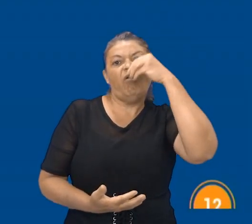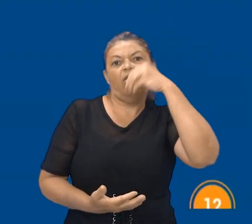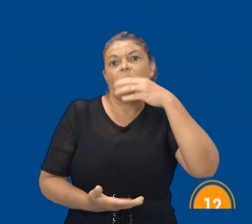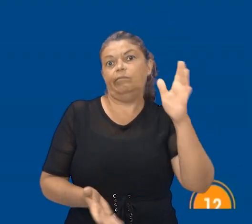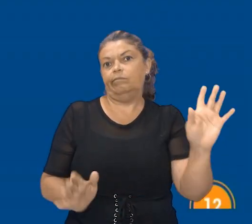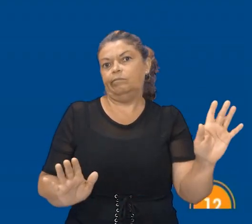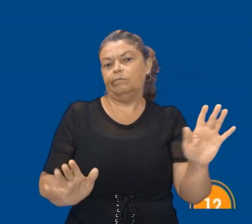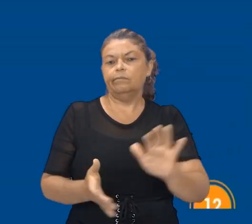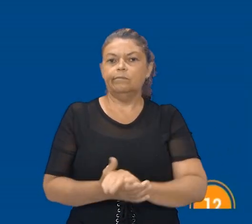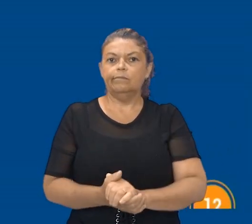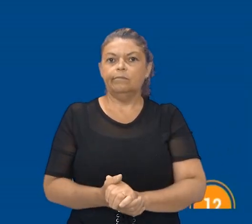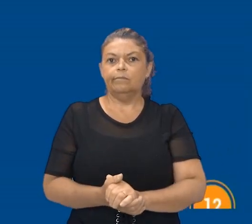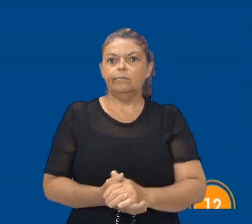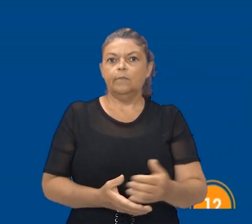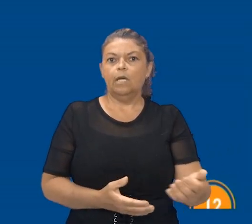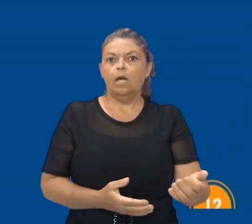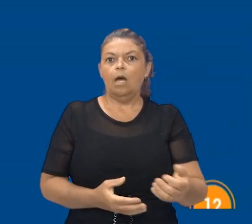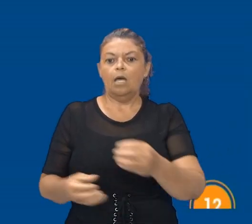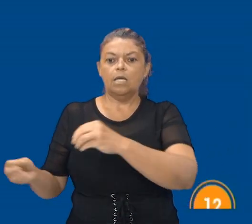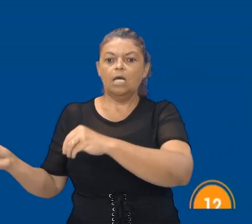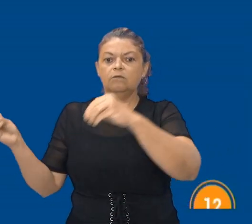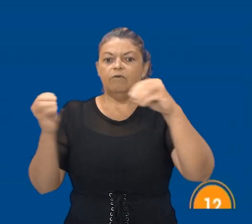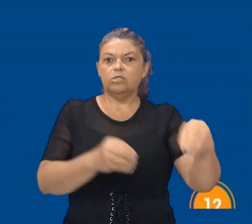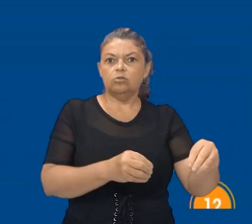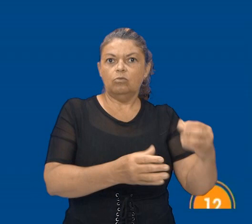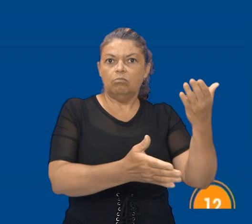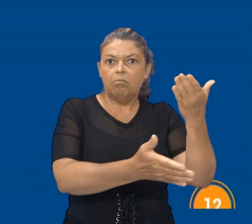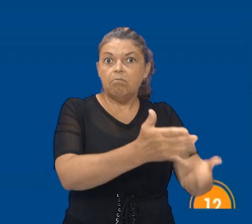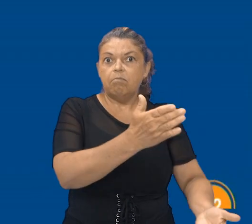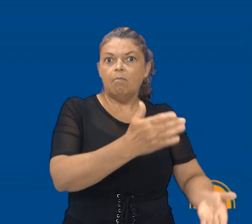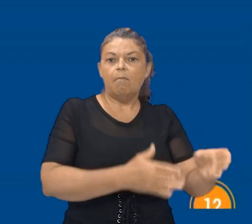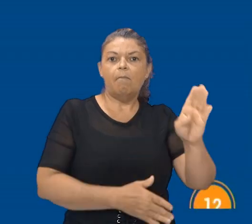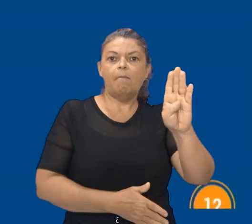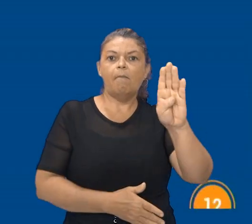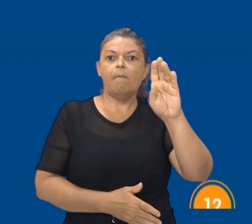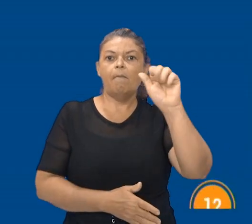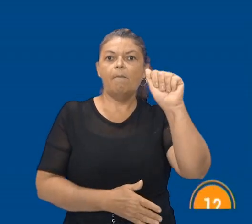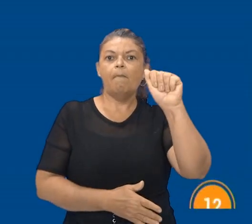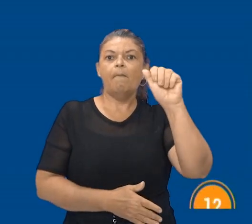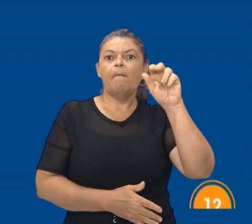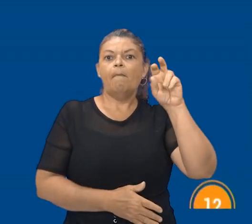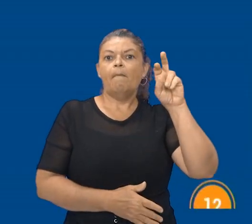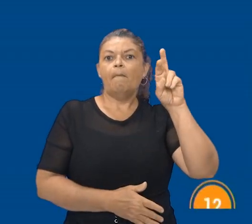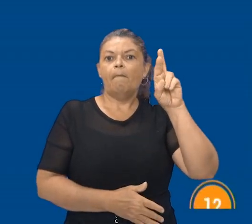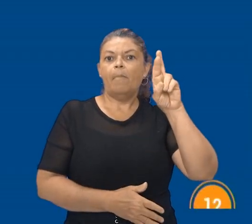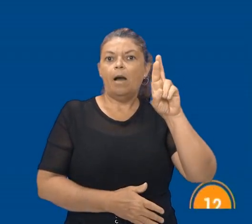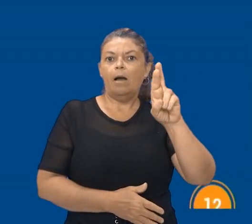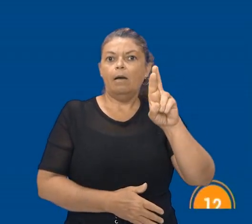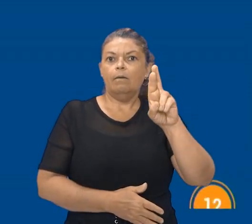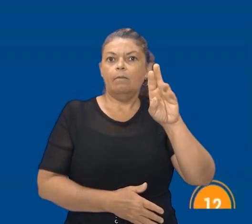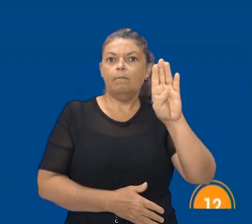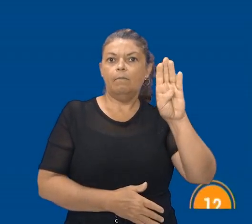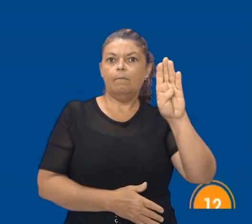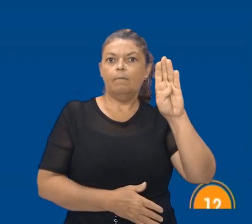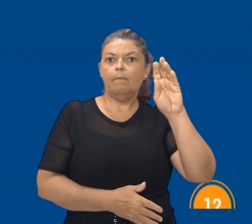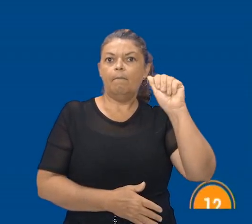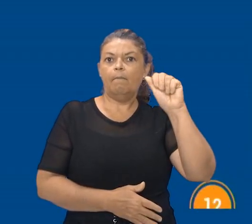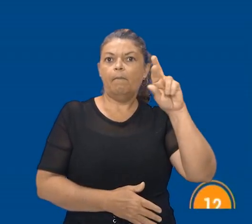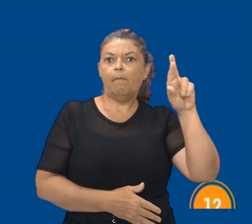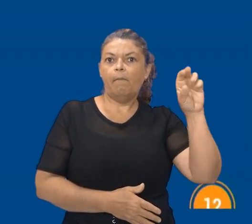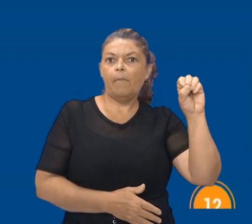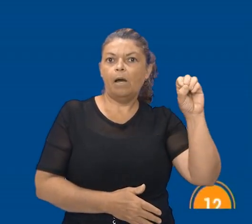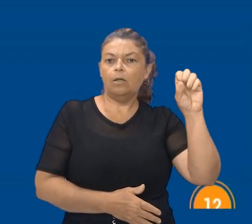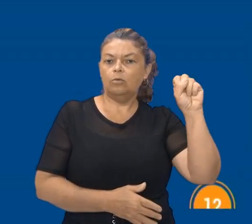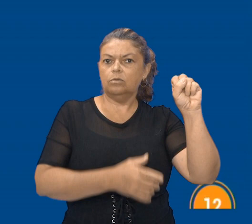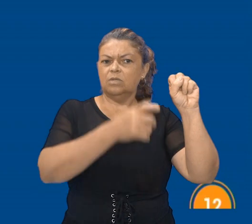As invasões bárbaras, elas também vão ser fundamentais para o declínio do Império Romano. Os bárbaros, gente, apesar do que a